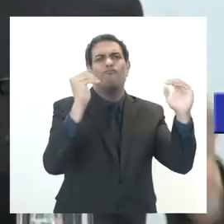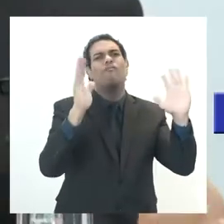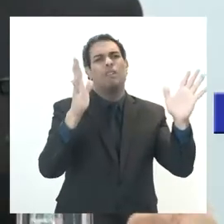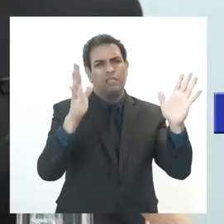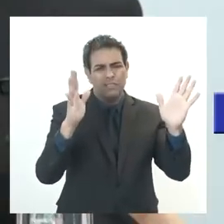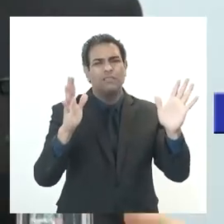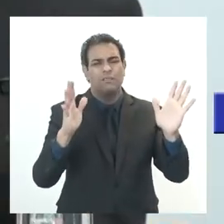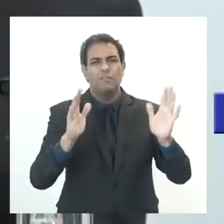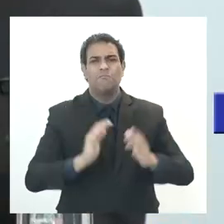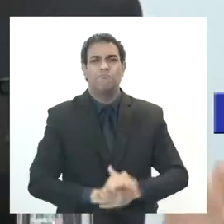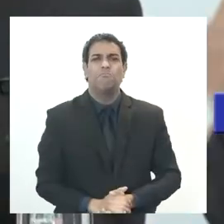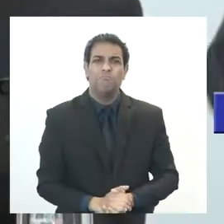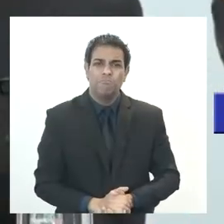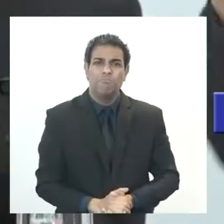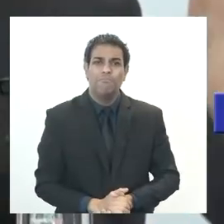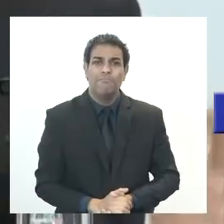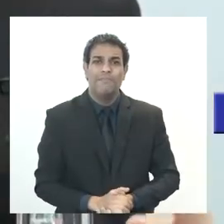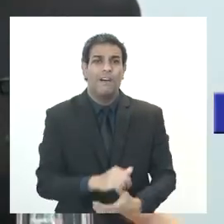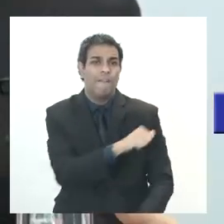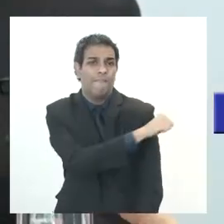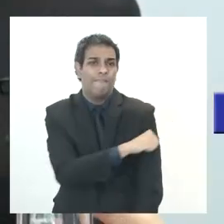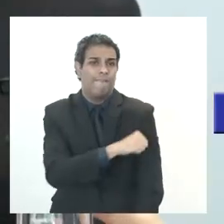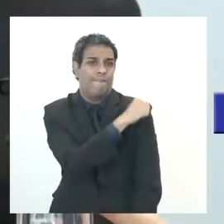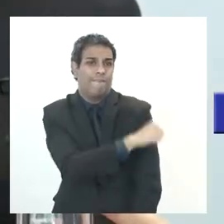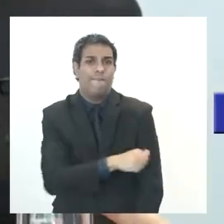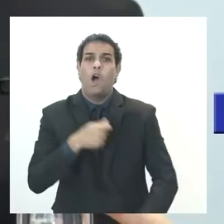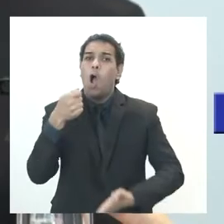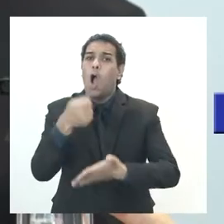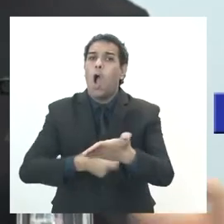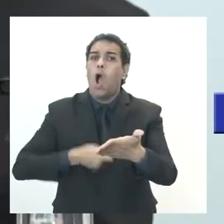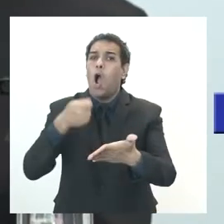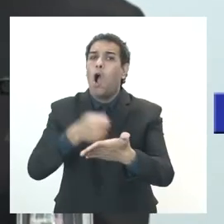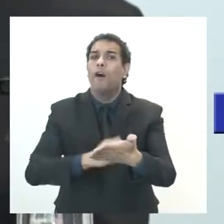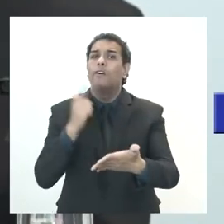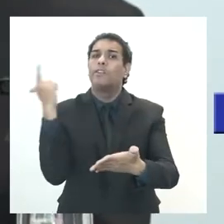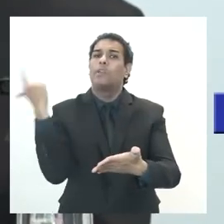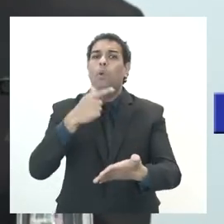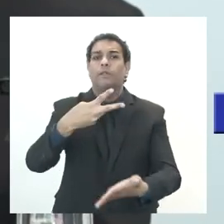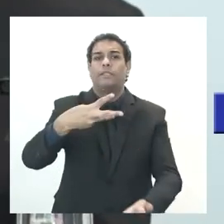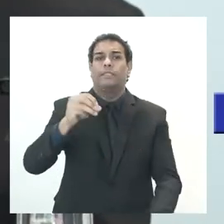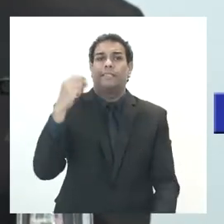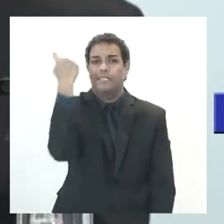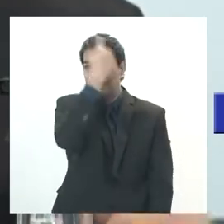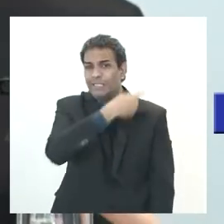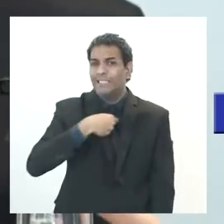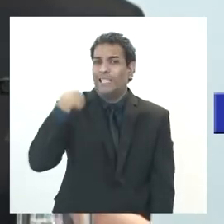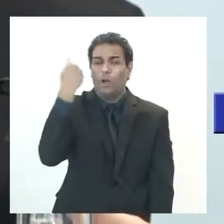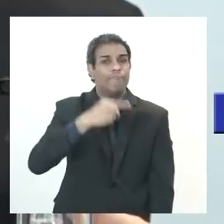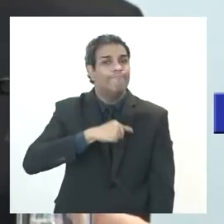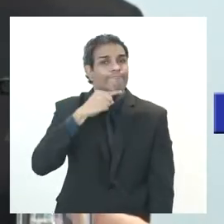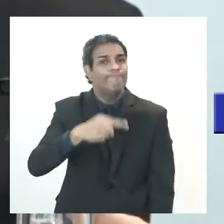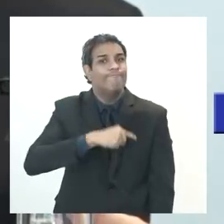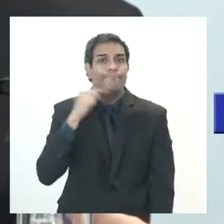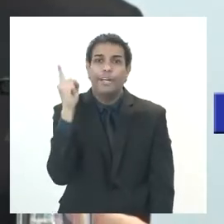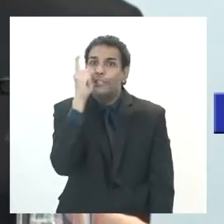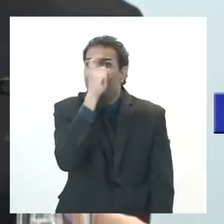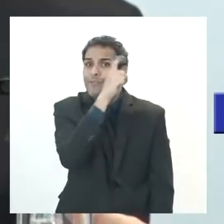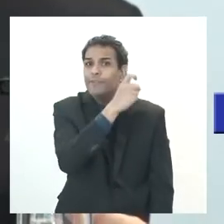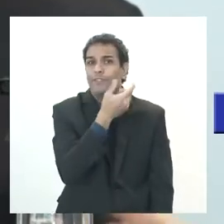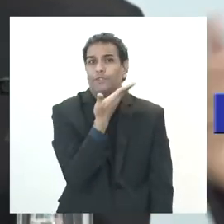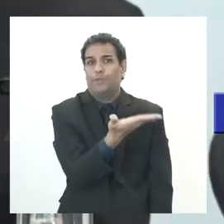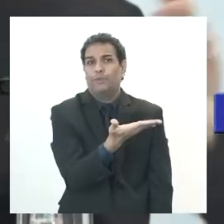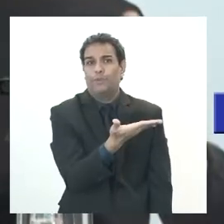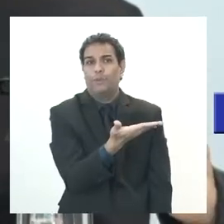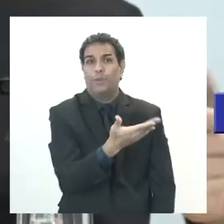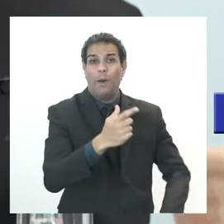sabia que tem enfermeiros etc acenfermeiros lutam até hoje com saudade de 30 horas fizemos iniciativa Niterói não conseguimos para esperar